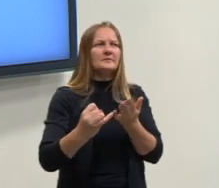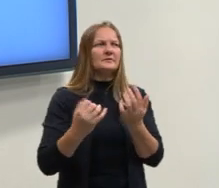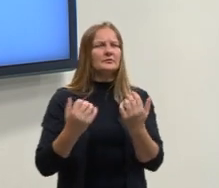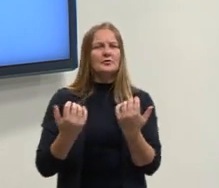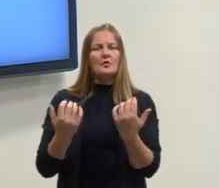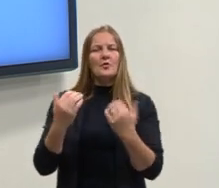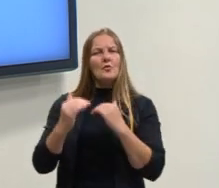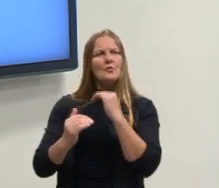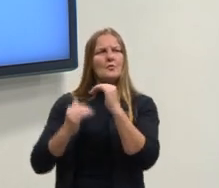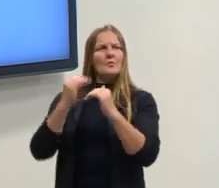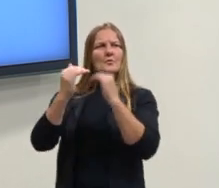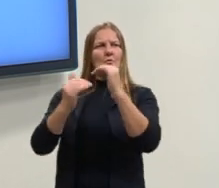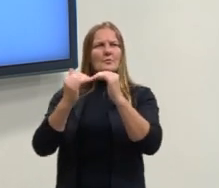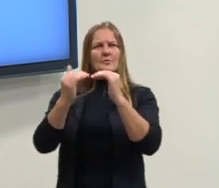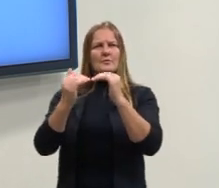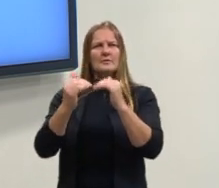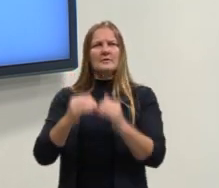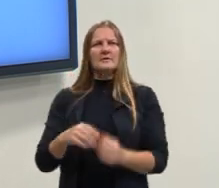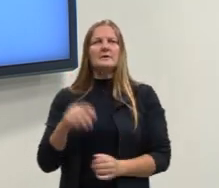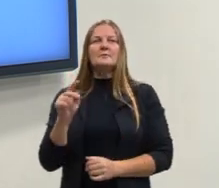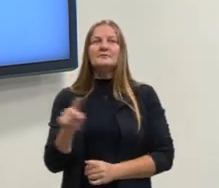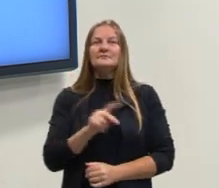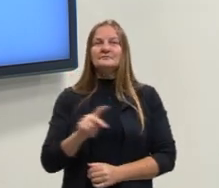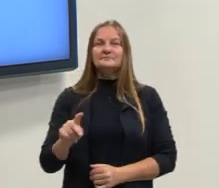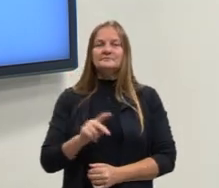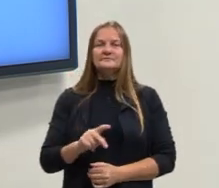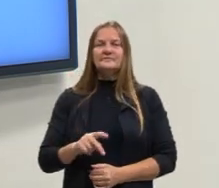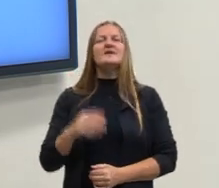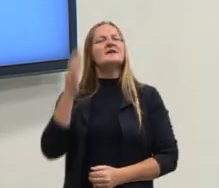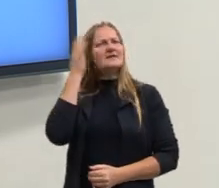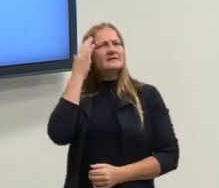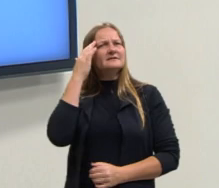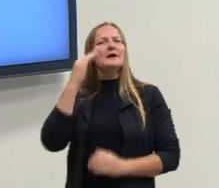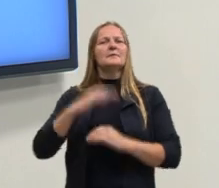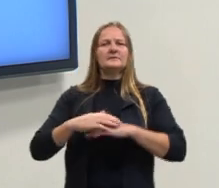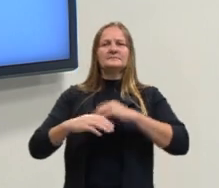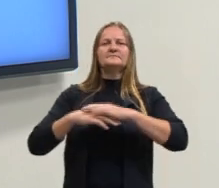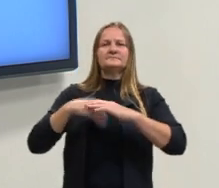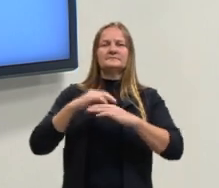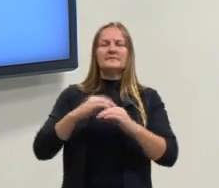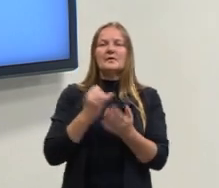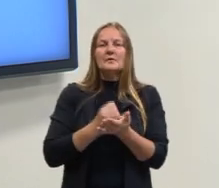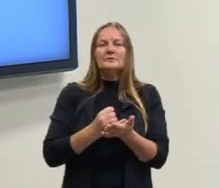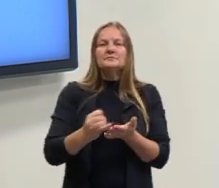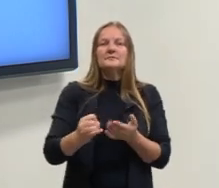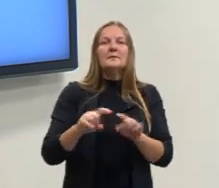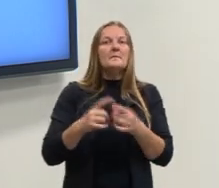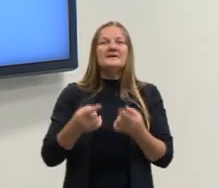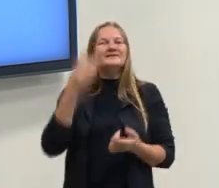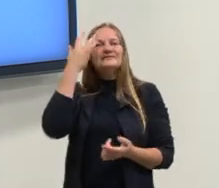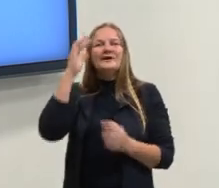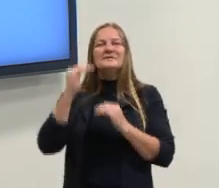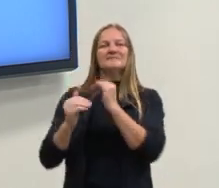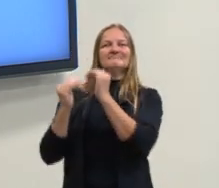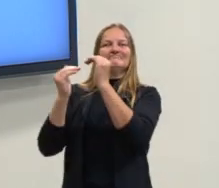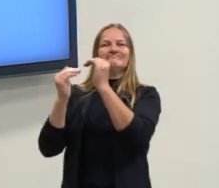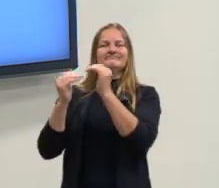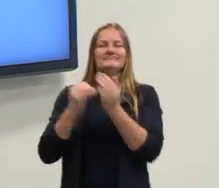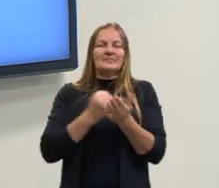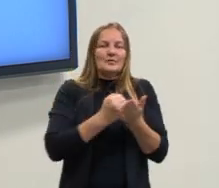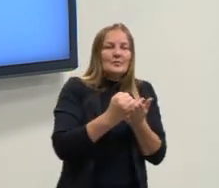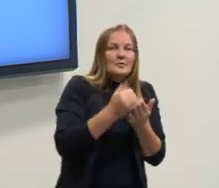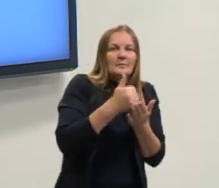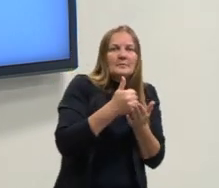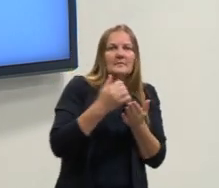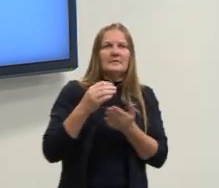desenvolvimento Oi professora eu sei construir uma introdução mas eu não sei desenvolver tá